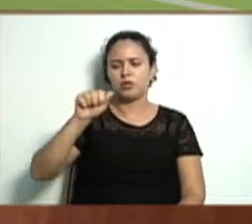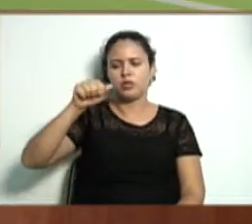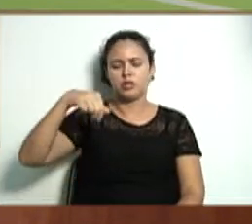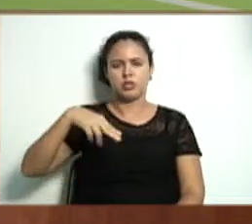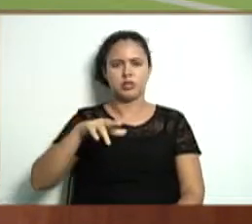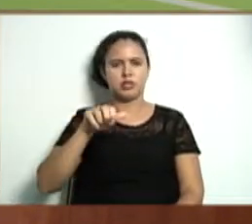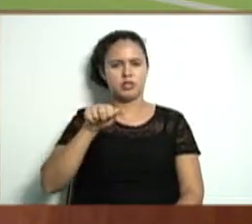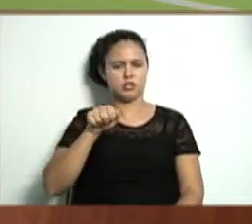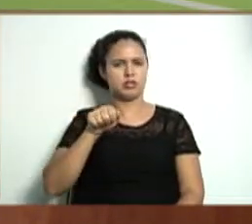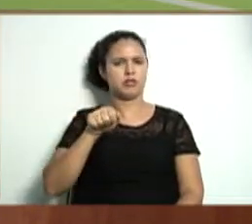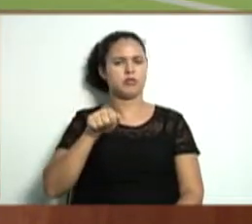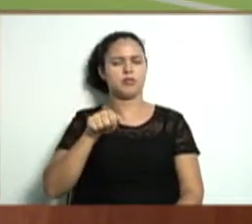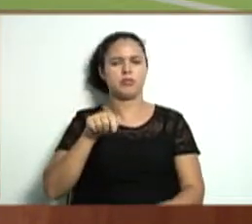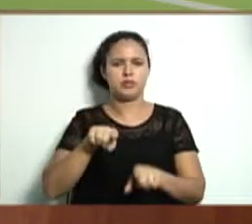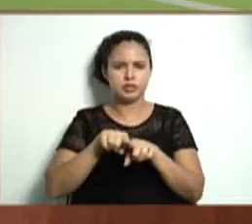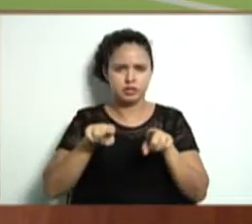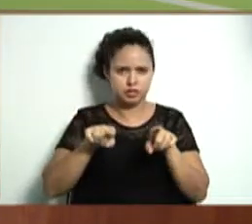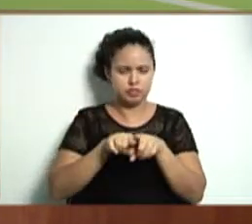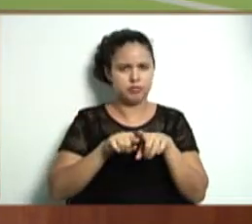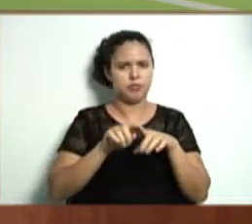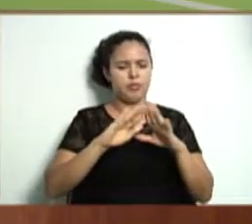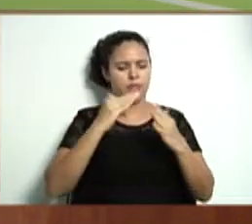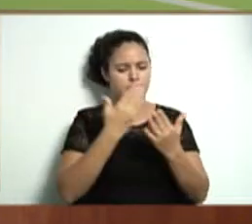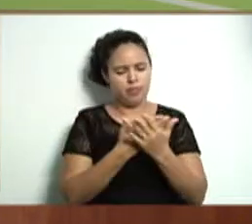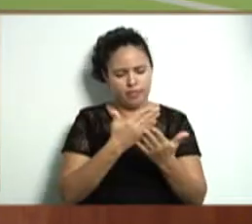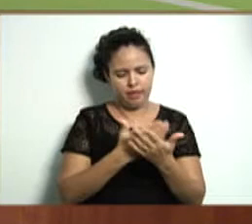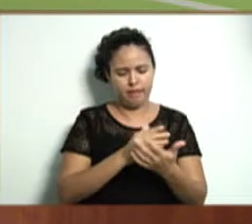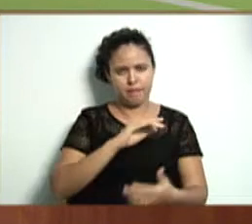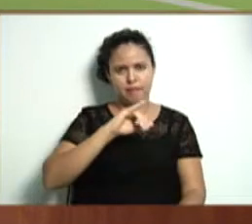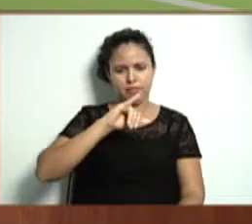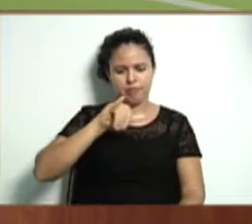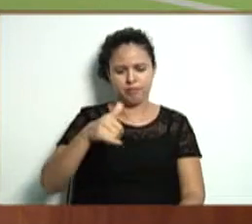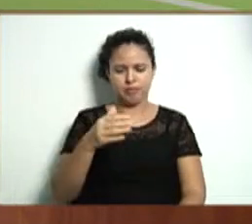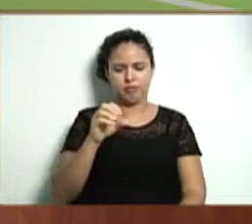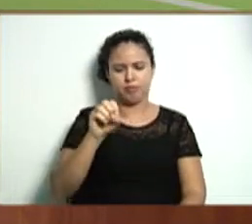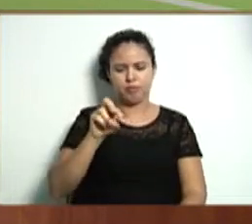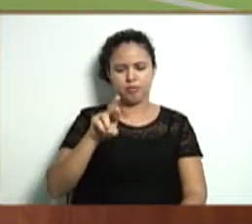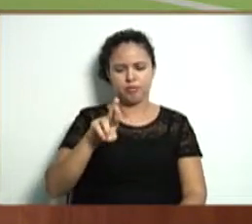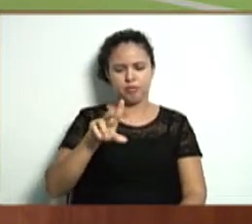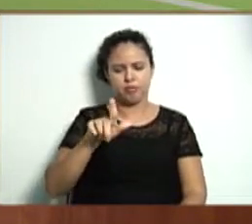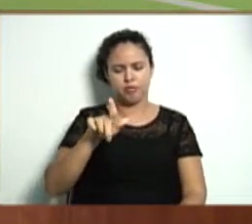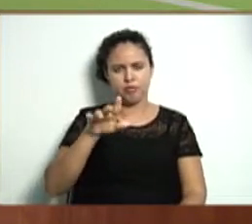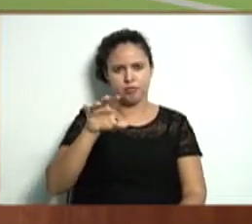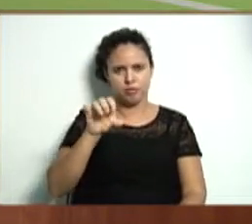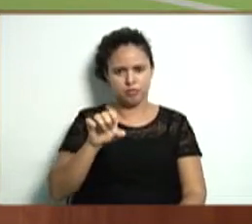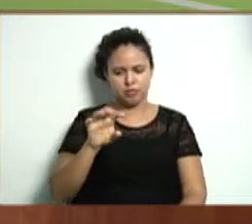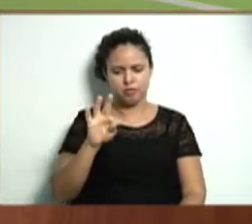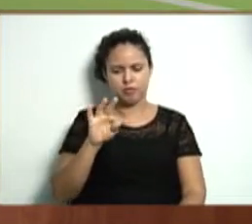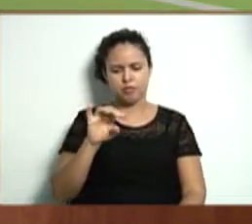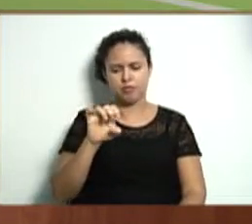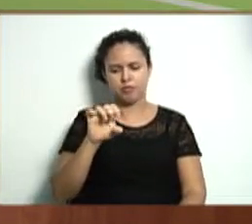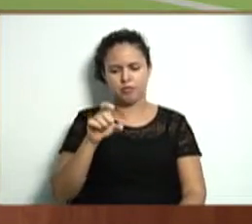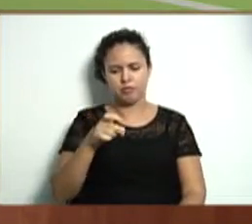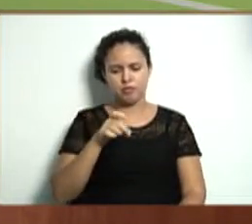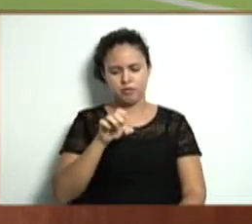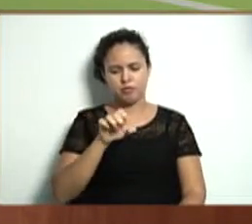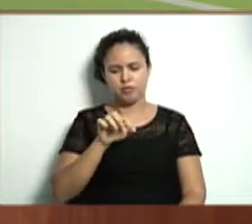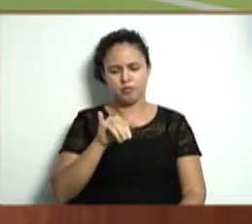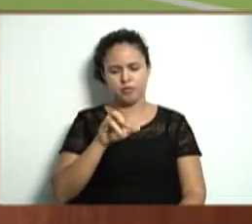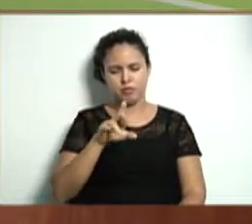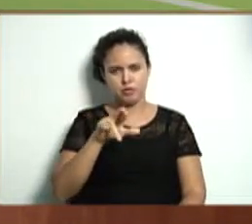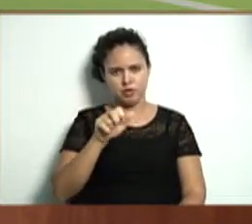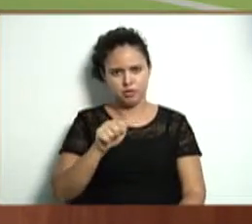professora Leuda, da escola Jorge Teixeira, também de Ji-Paraná. E do distrito de